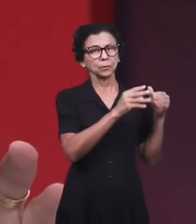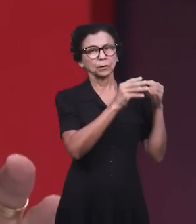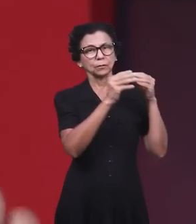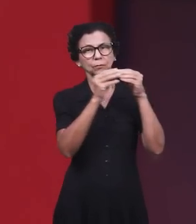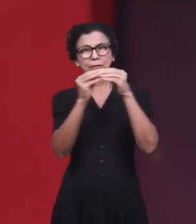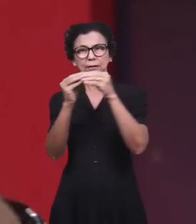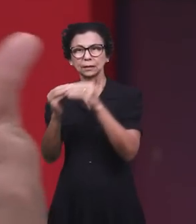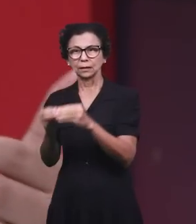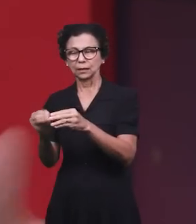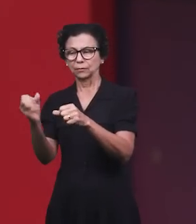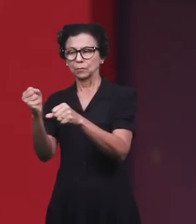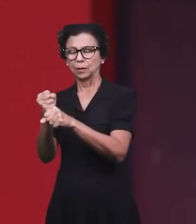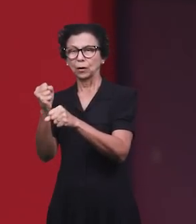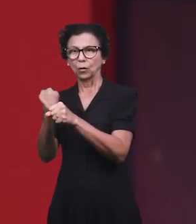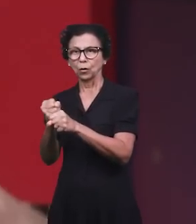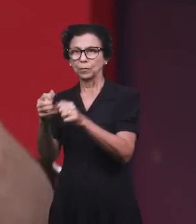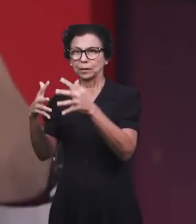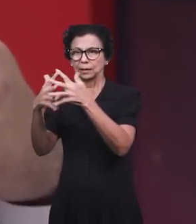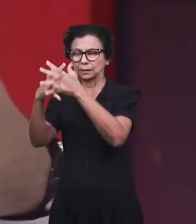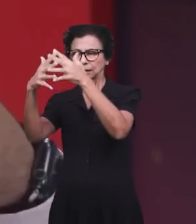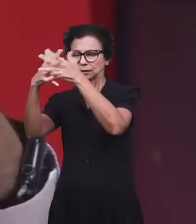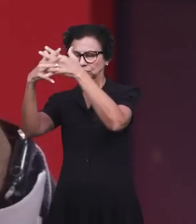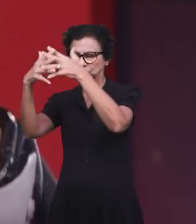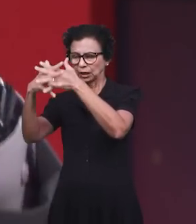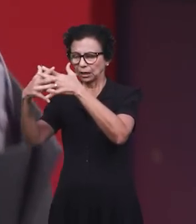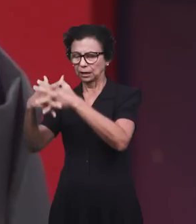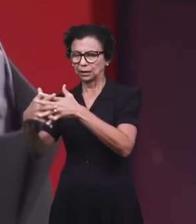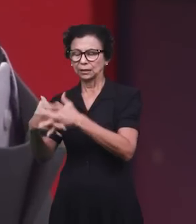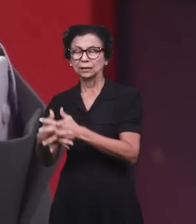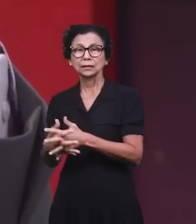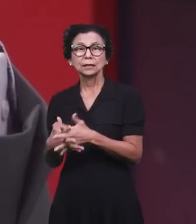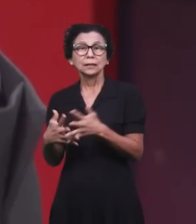montar. Então há um texto que fala que não se ouvia o